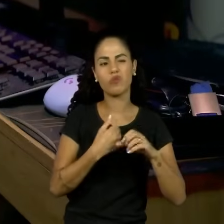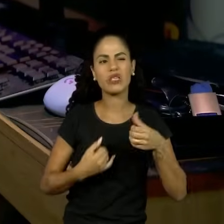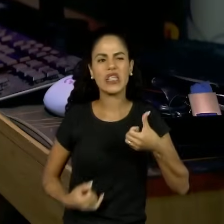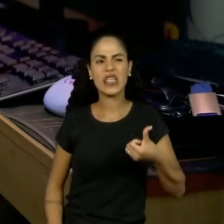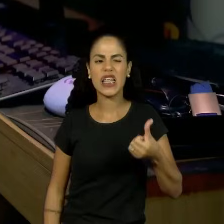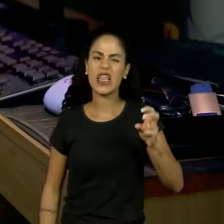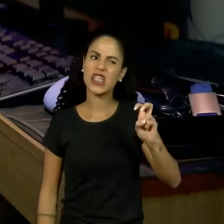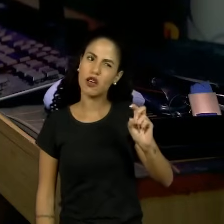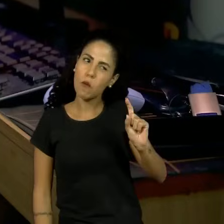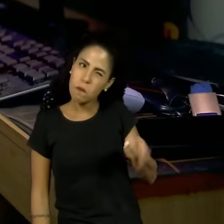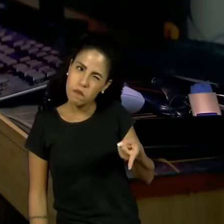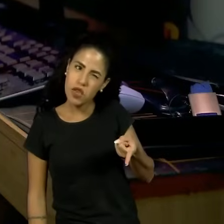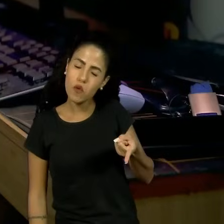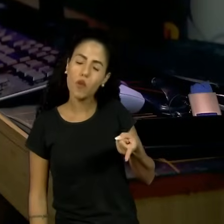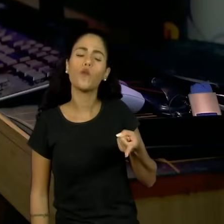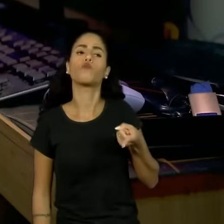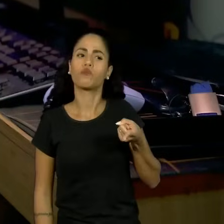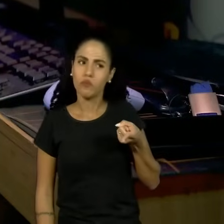65 mil,